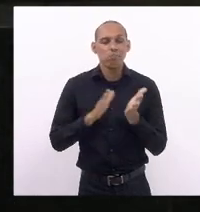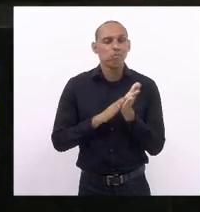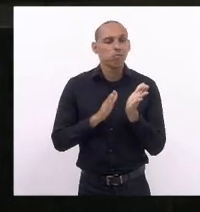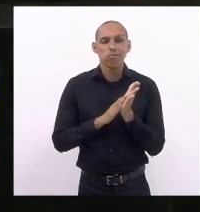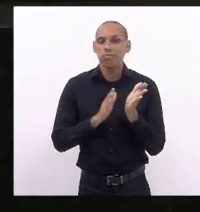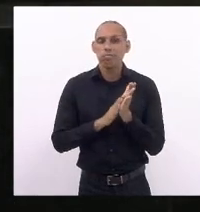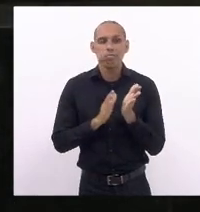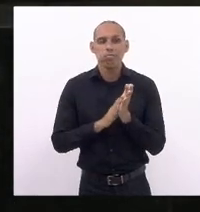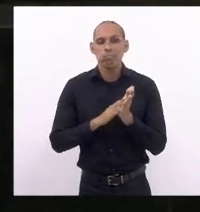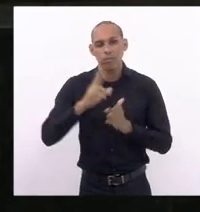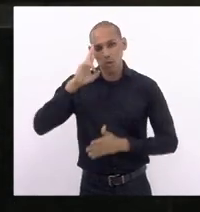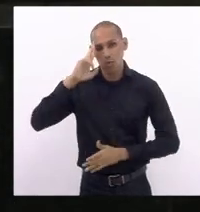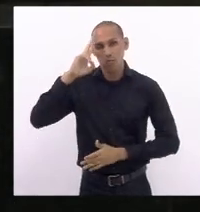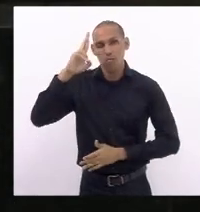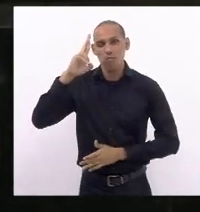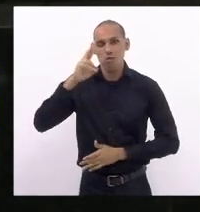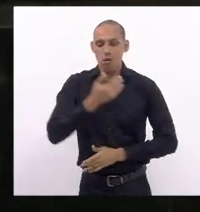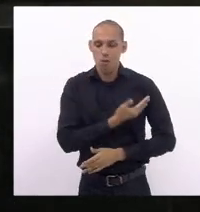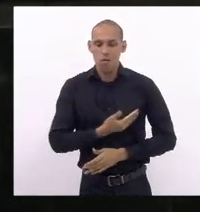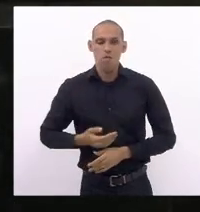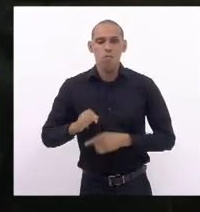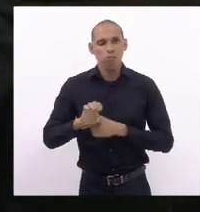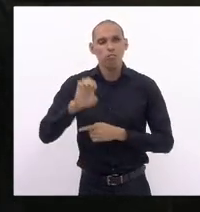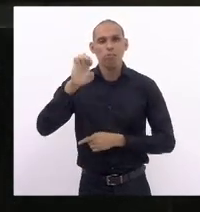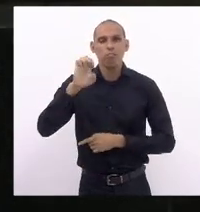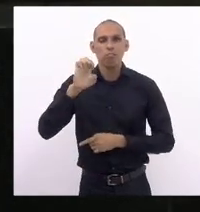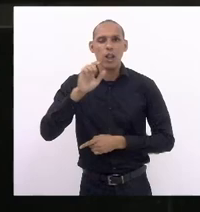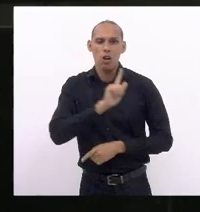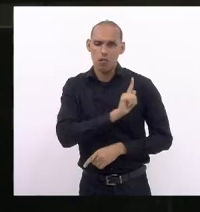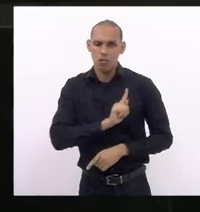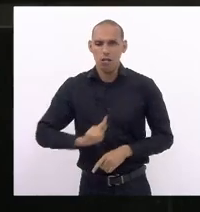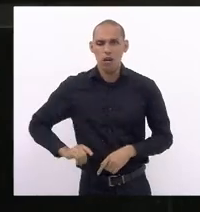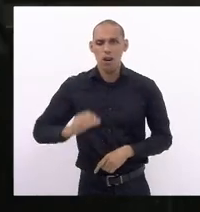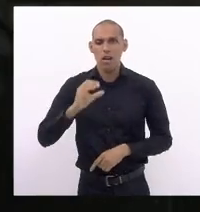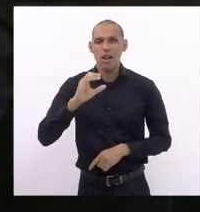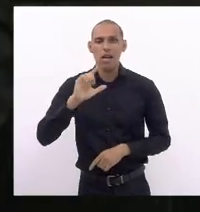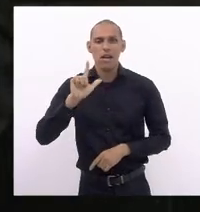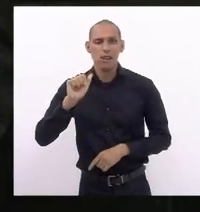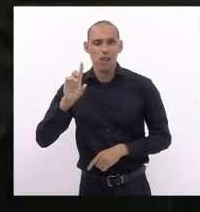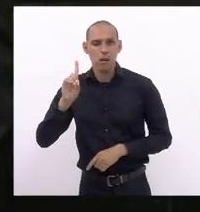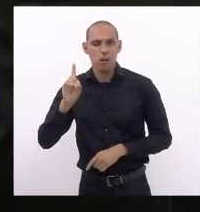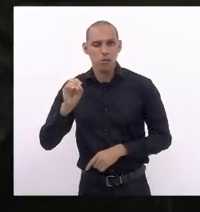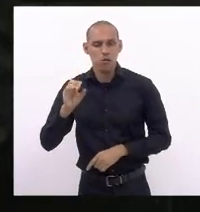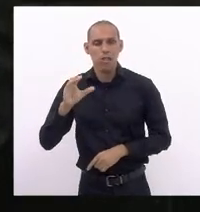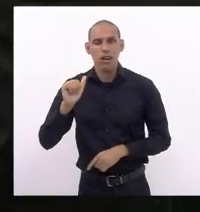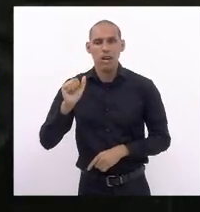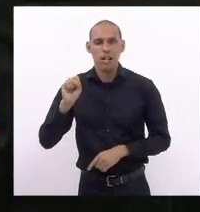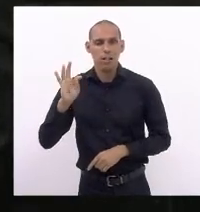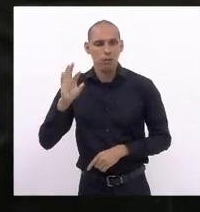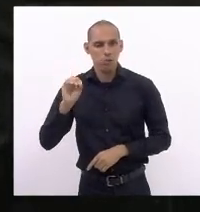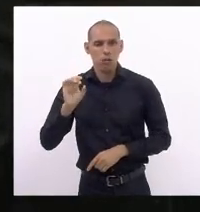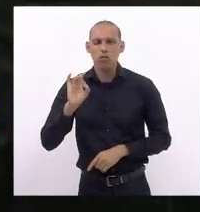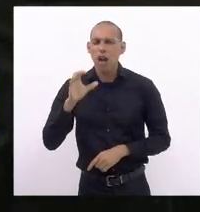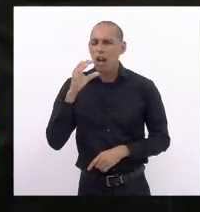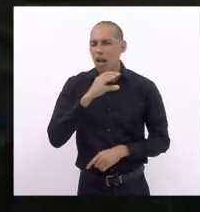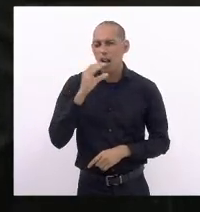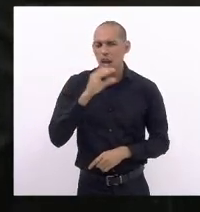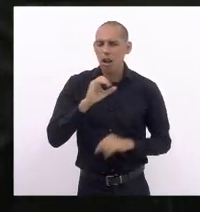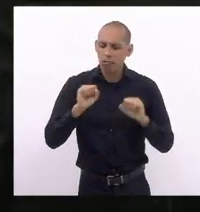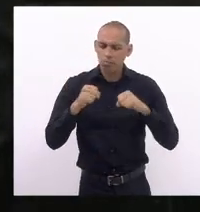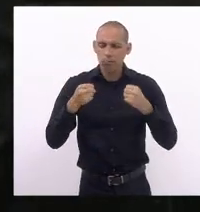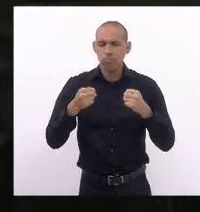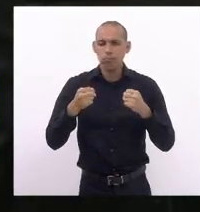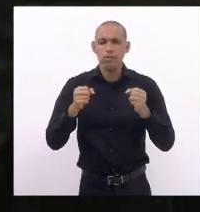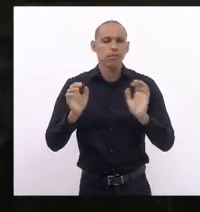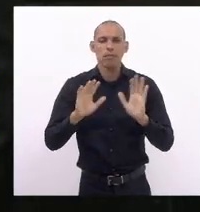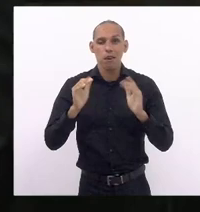autoridade estadual, do governo estadual, do governador Cláudio Castro, para além dos esforços emergenciais, que são muito importantes,